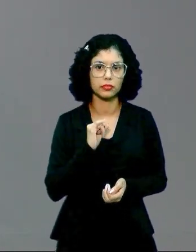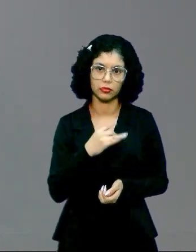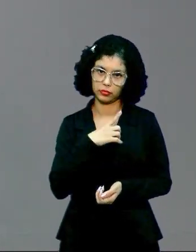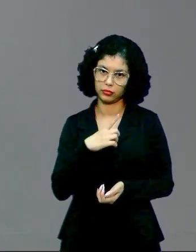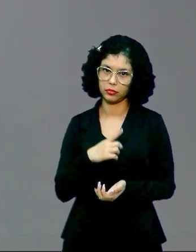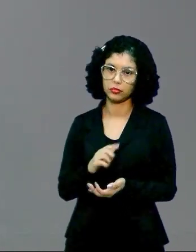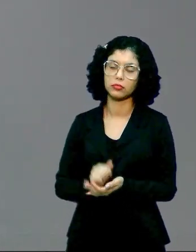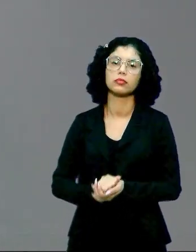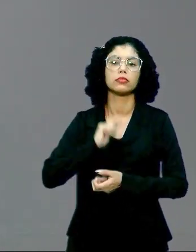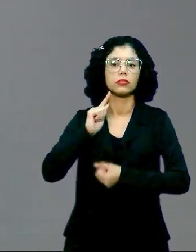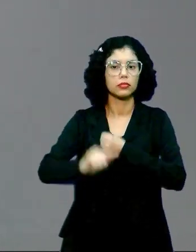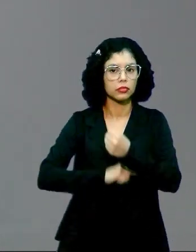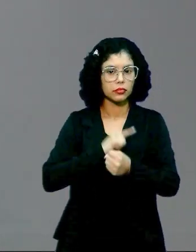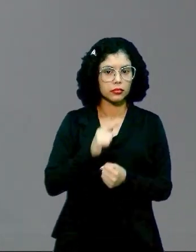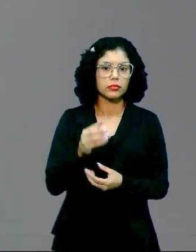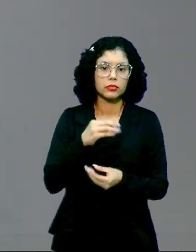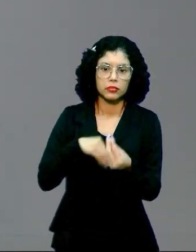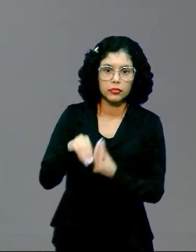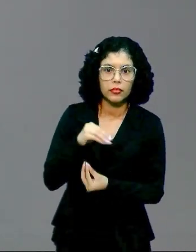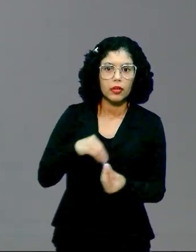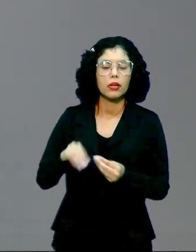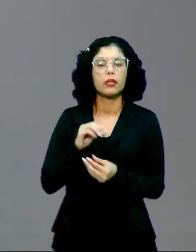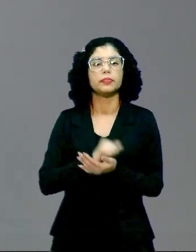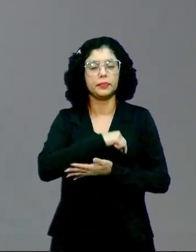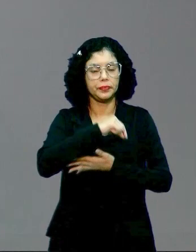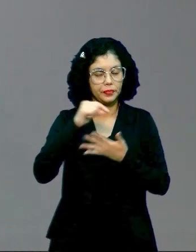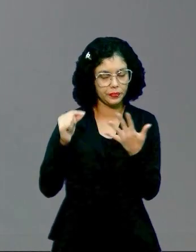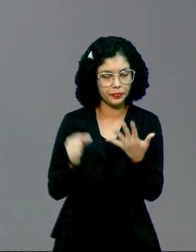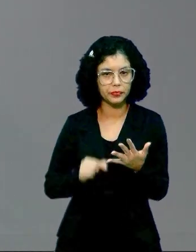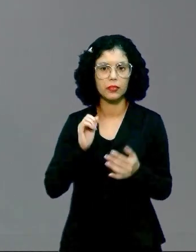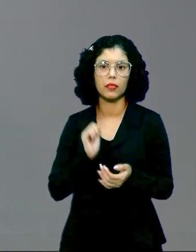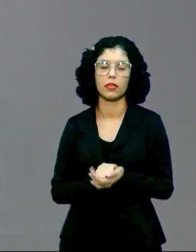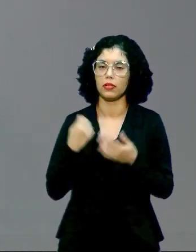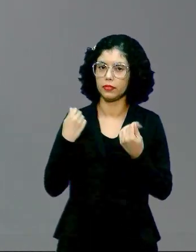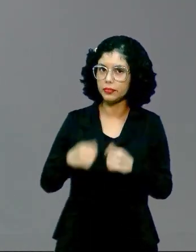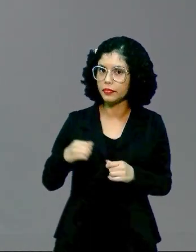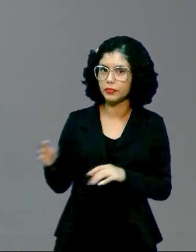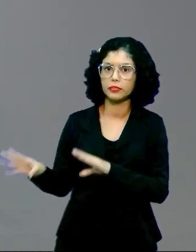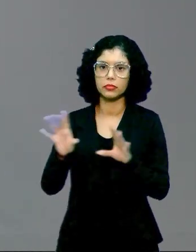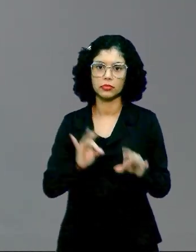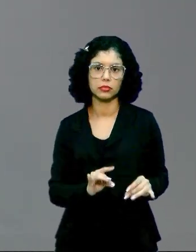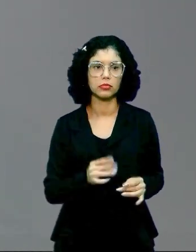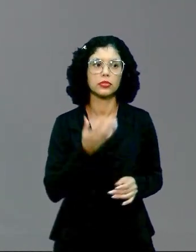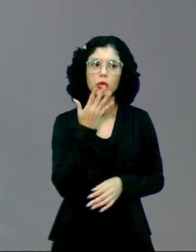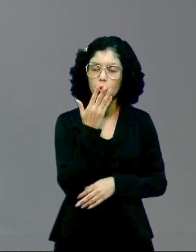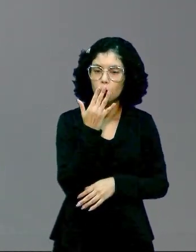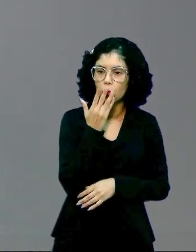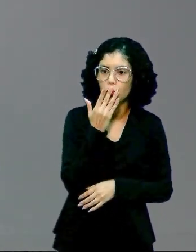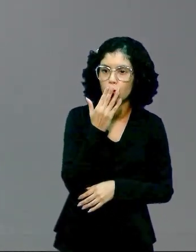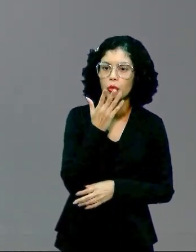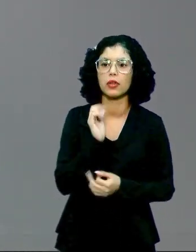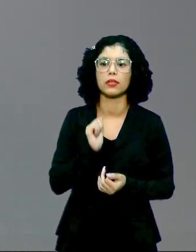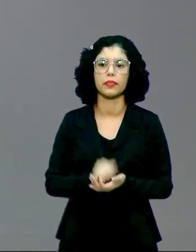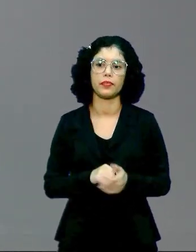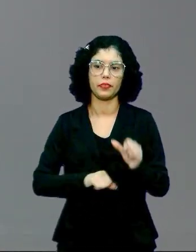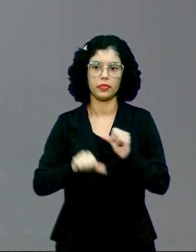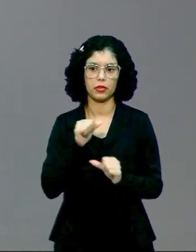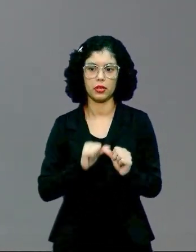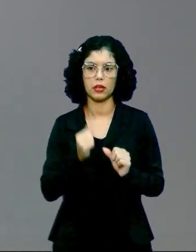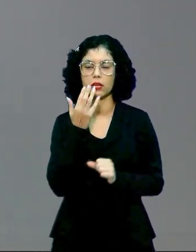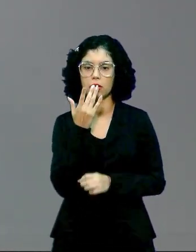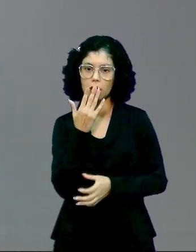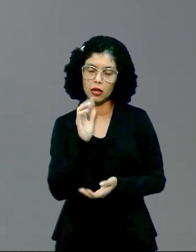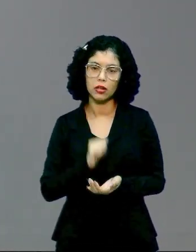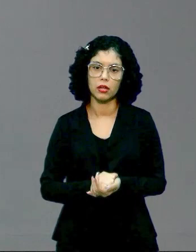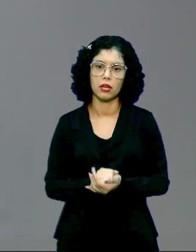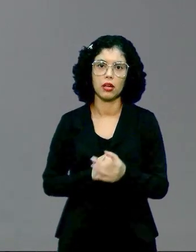questão de atomística, uma questão que envolva modelos atômicos, e essa questão ela trata de coloração, ela trata de mudança de cor,